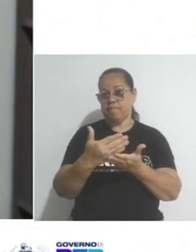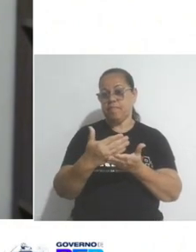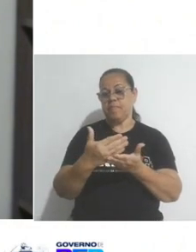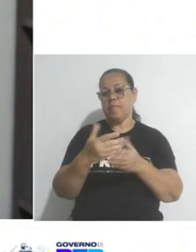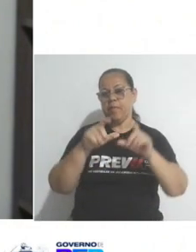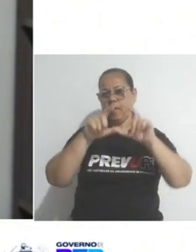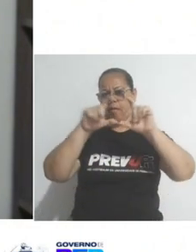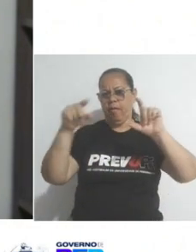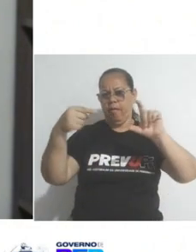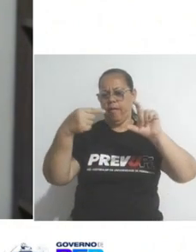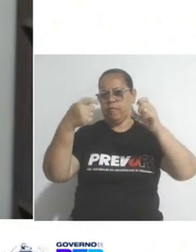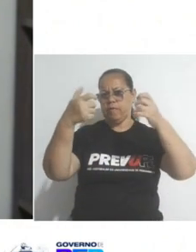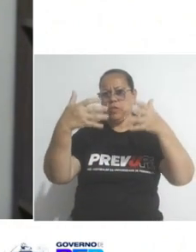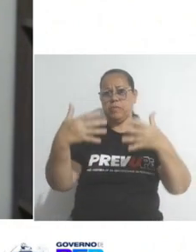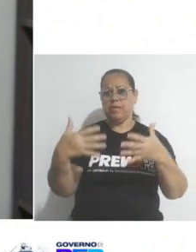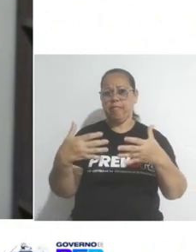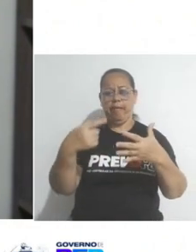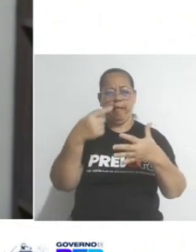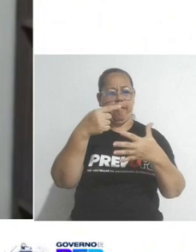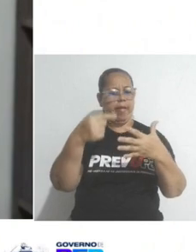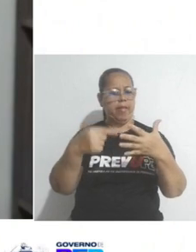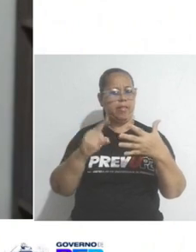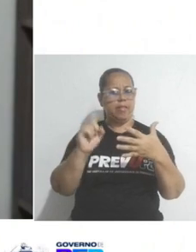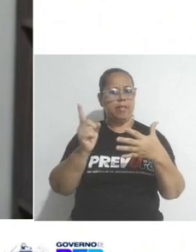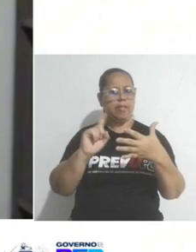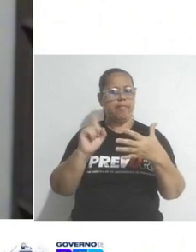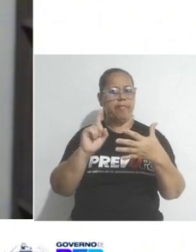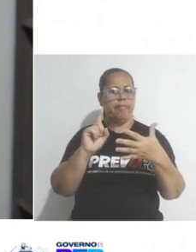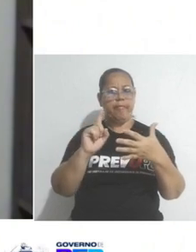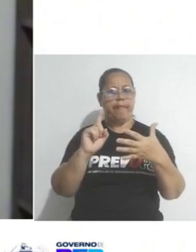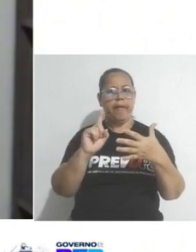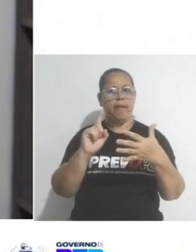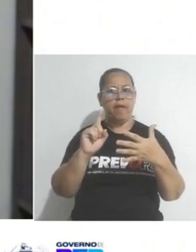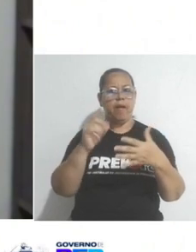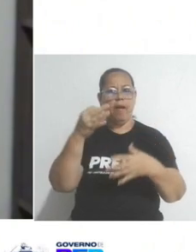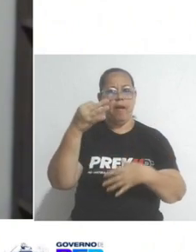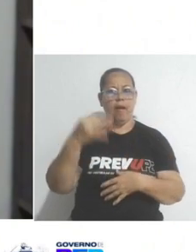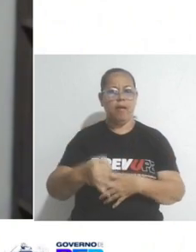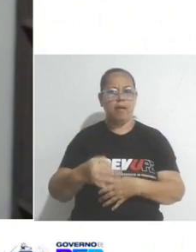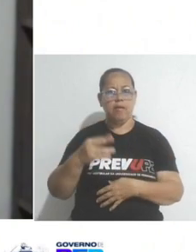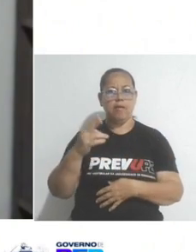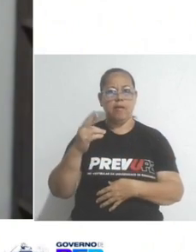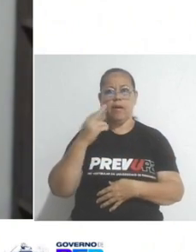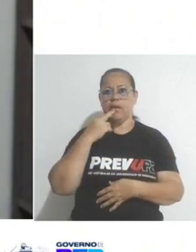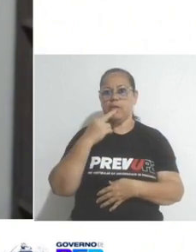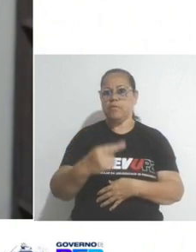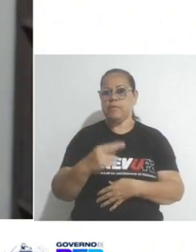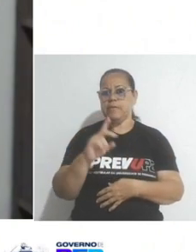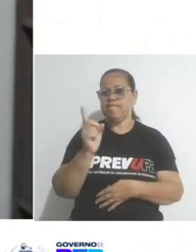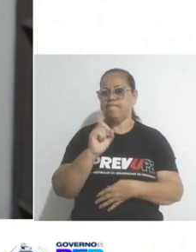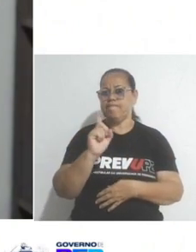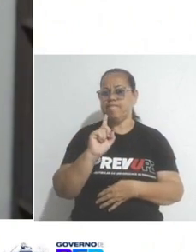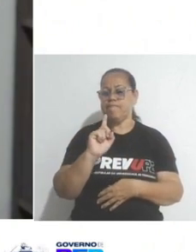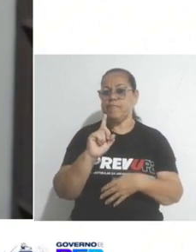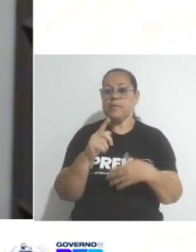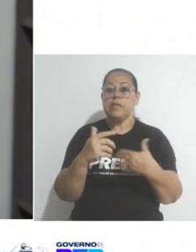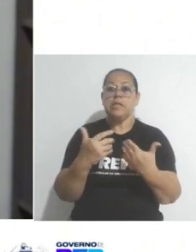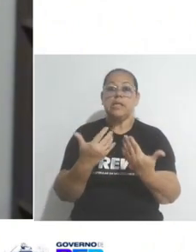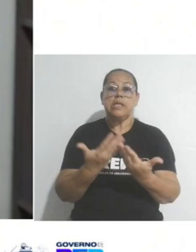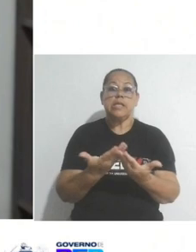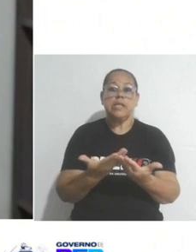o que não é o nosso conceito Então aquilo que está